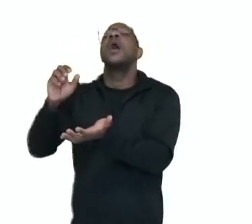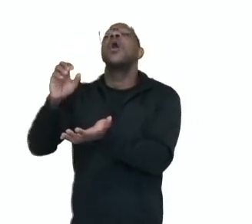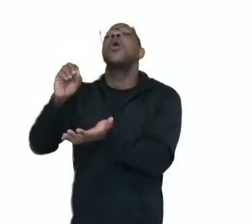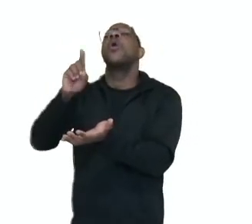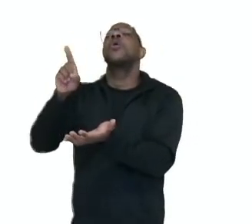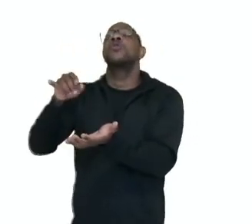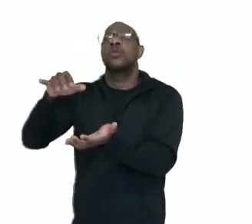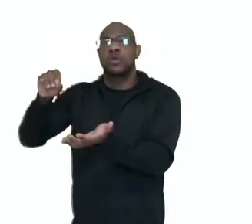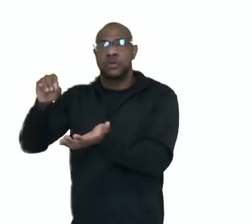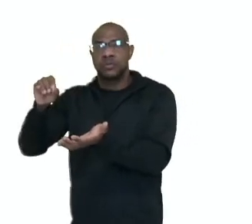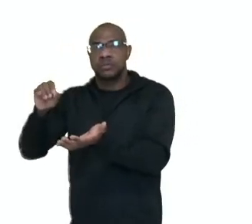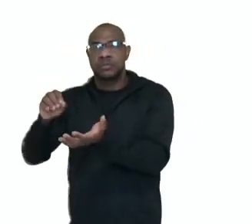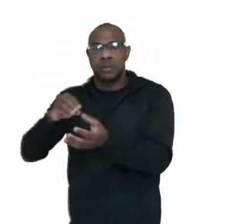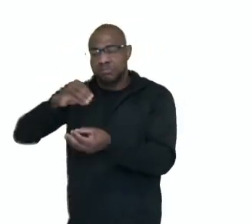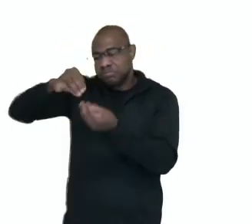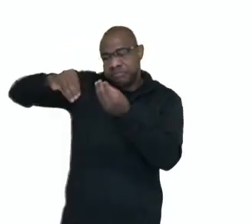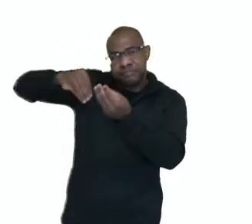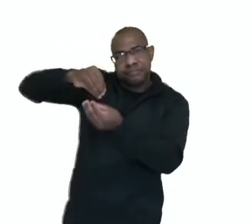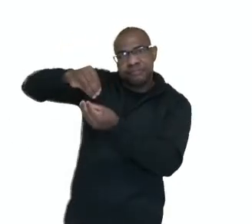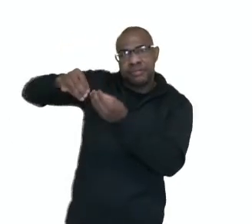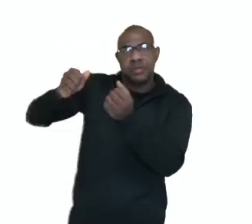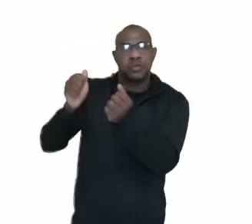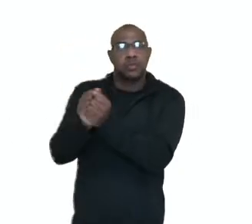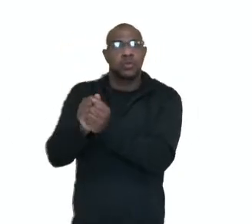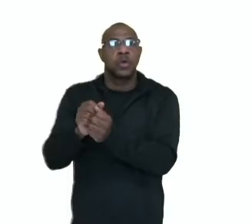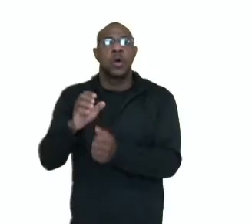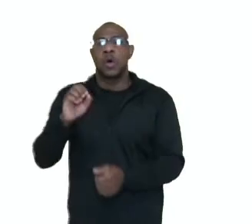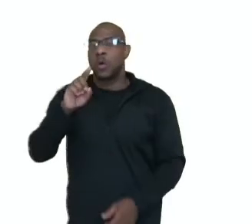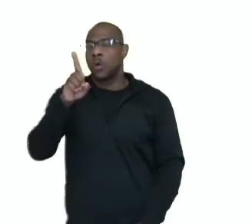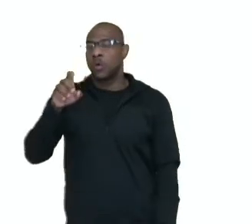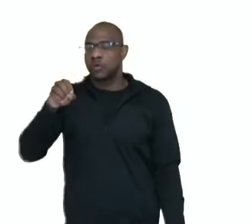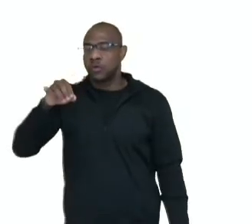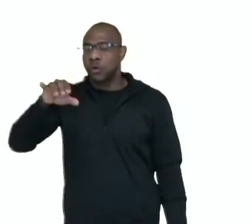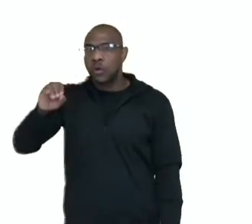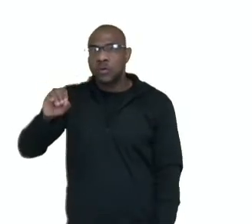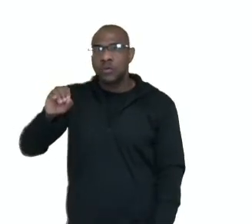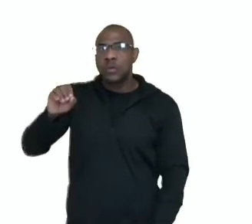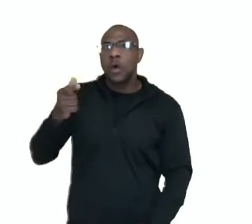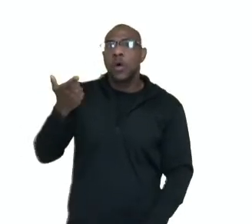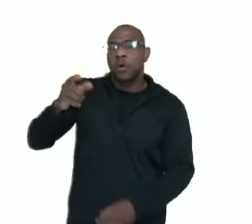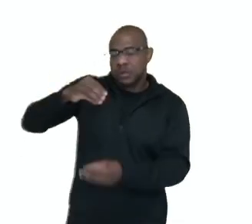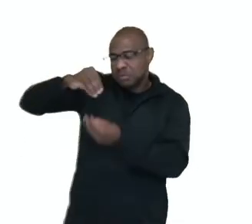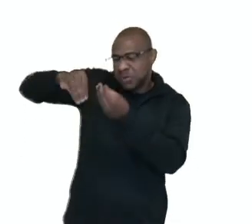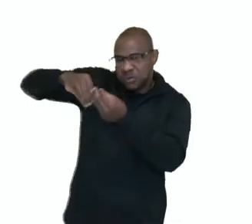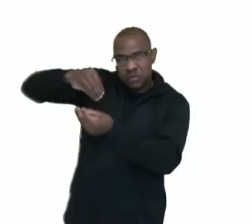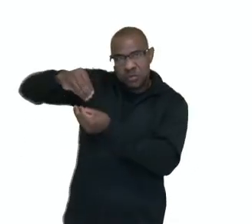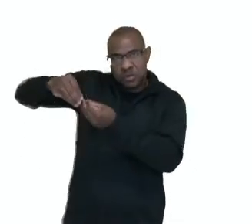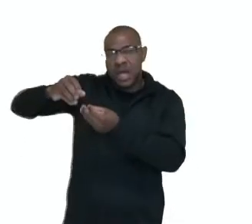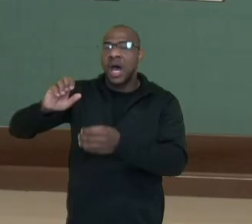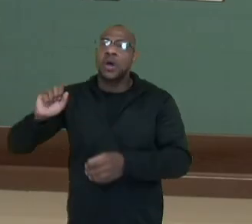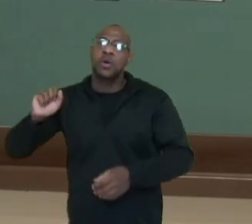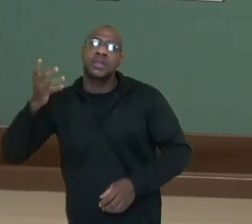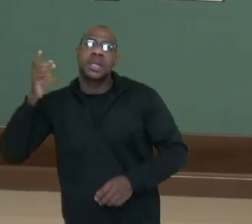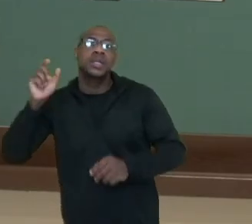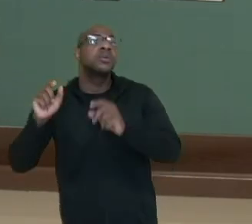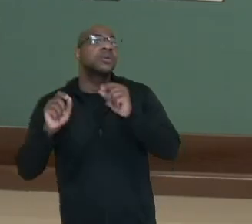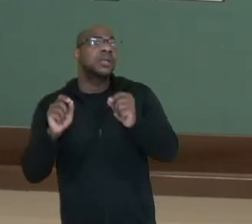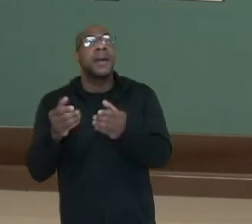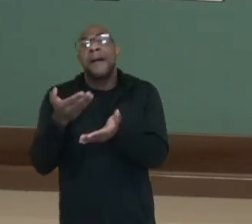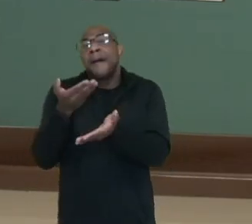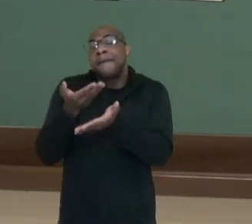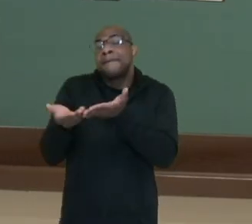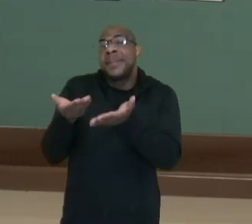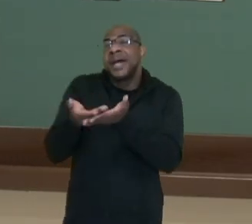com o quê? Com o ozônio em forma de outras substâncias e com isso vai perder a sua função. Qual que é a